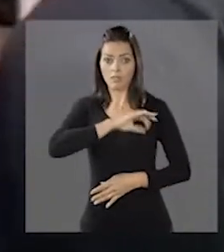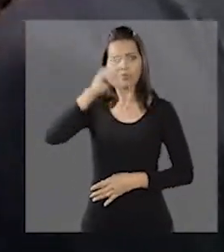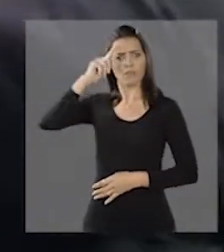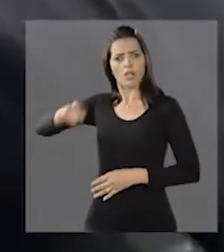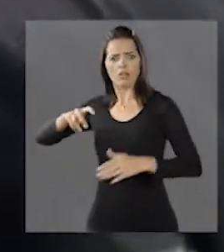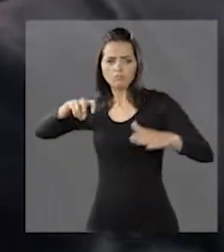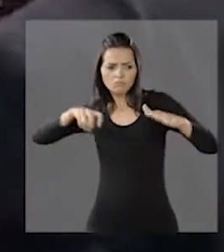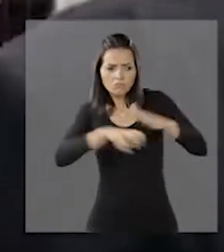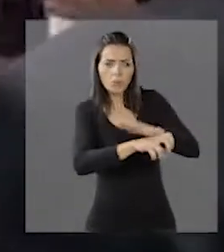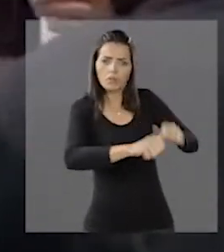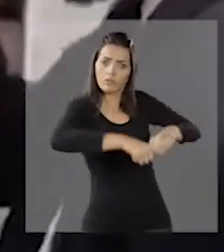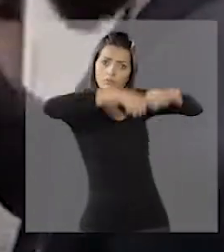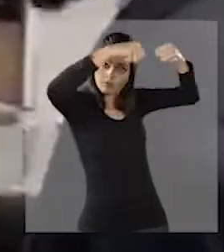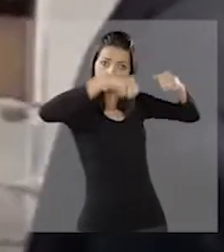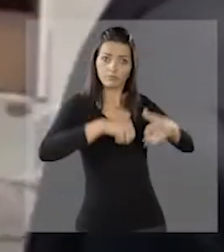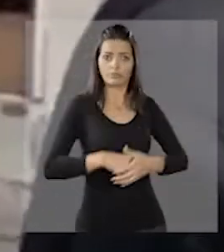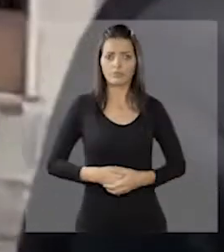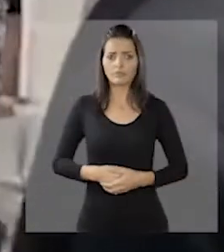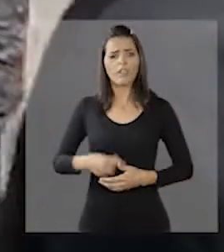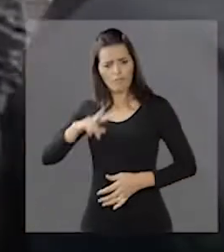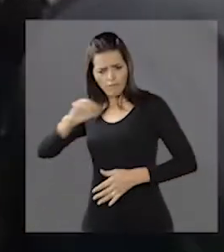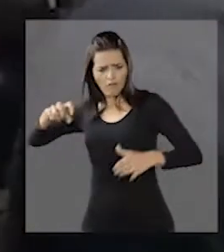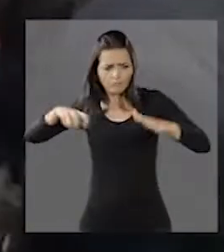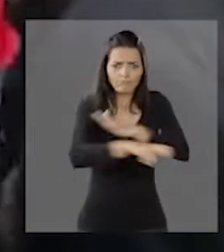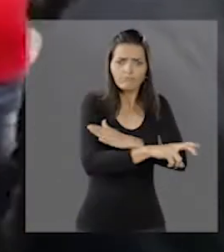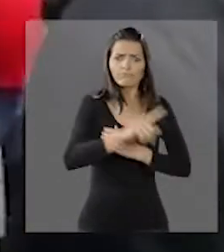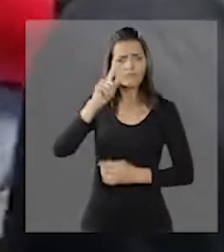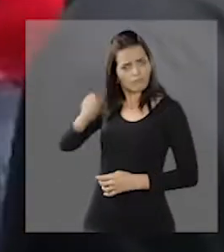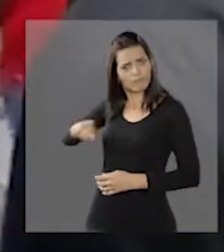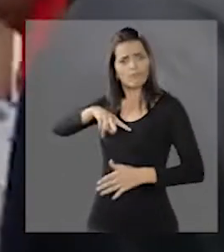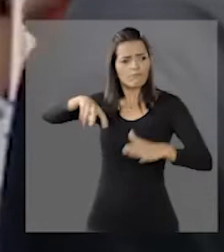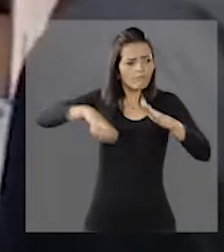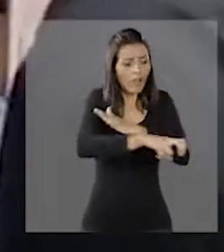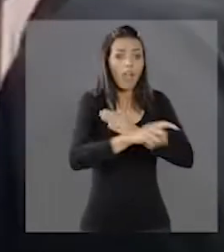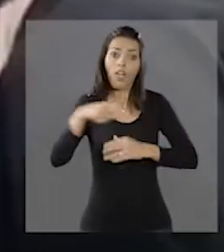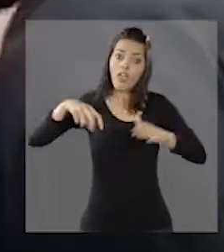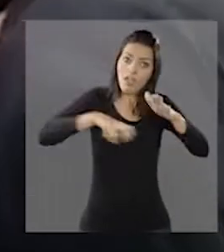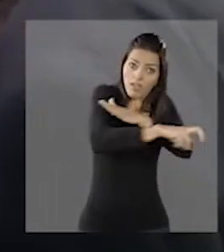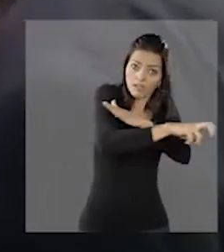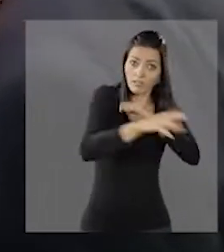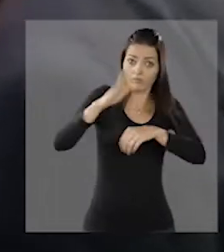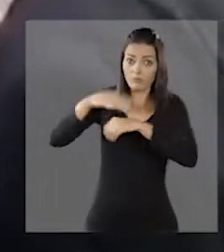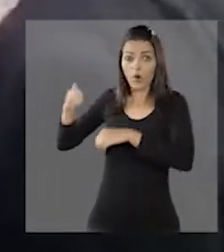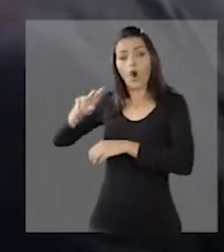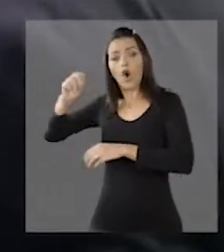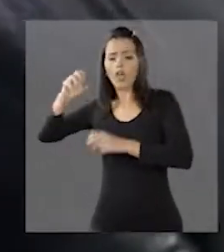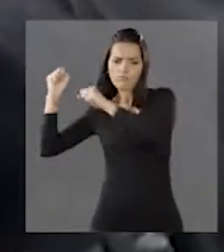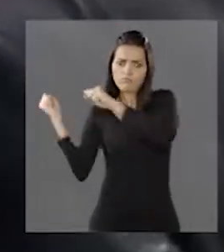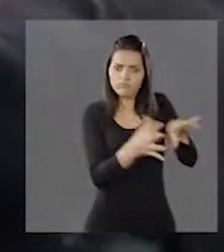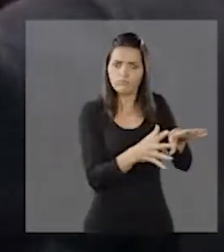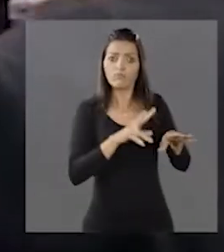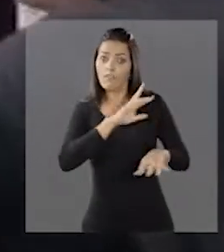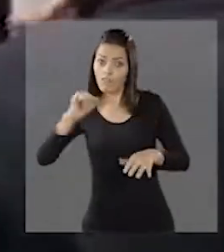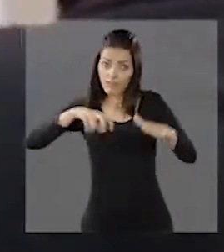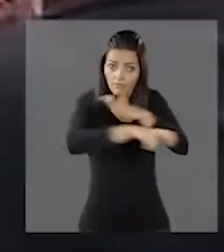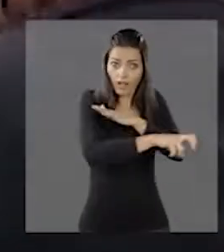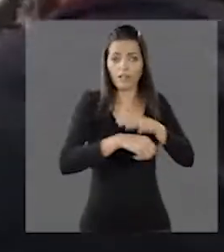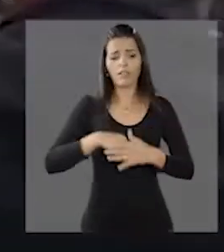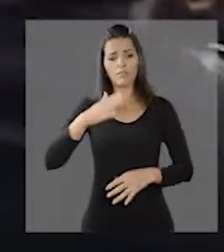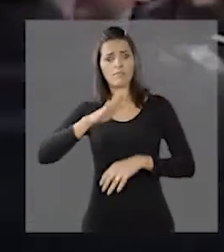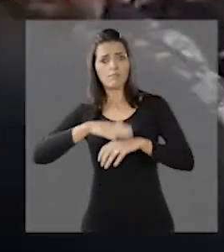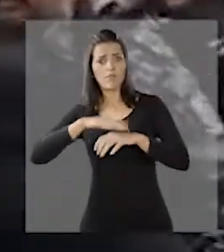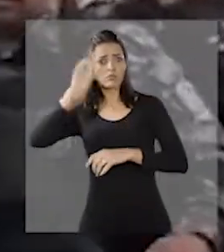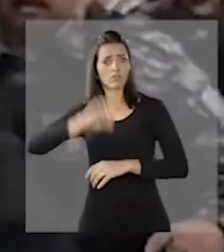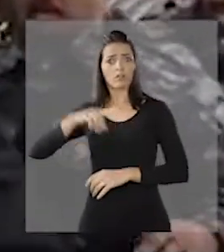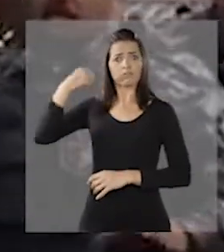parte traseira da viatura. Você vai entrar? Você vai entrar? Não precisa disso. Ou você entra ou coloca você lá dentro. Você vai entrar? Bota ele lá dentro. É minha prerrogativa de